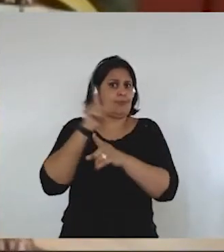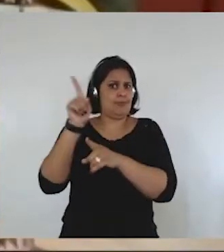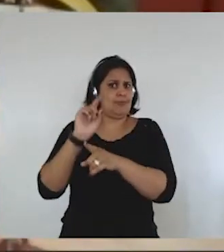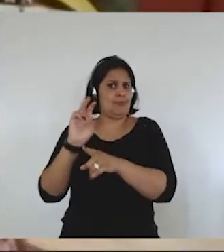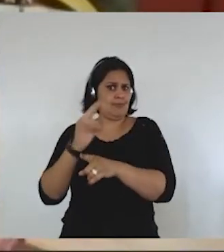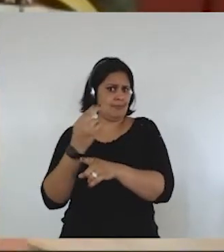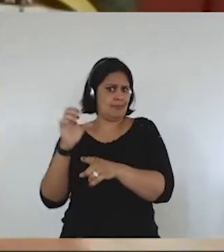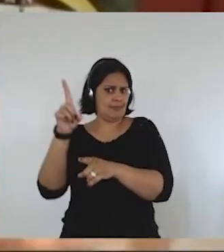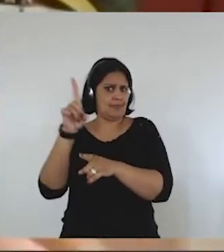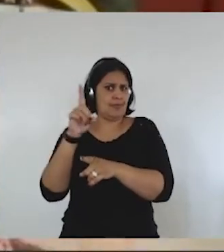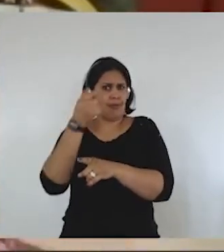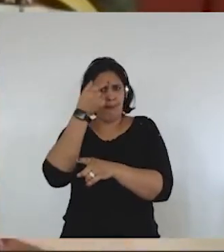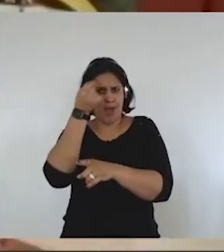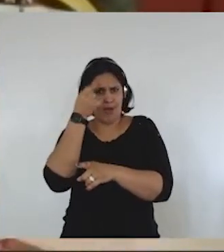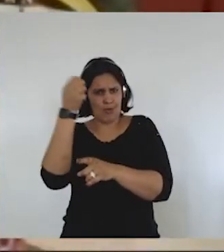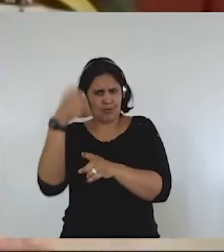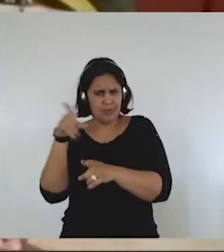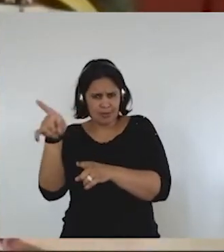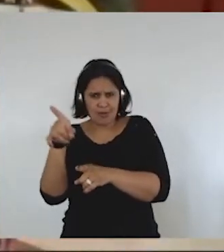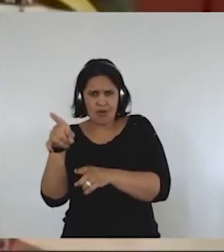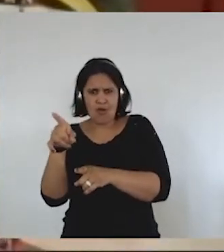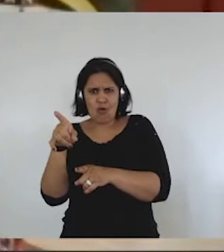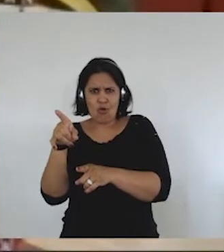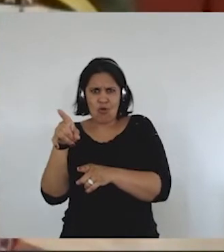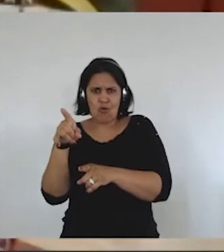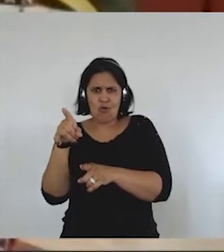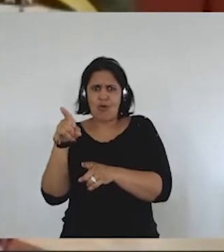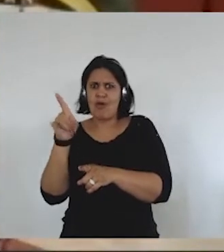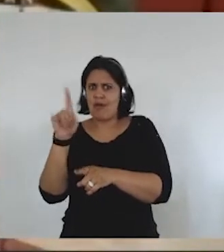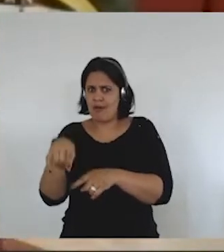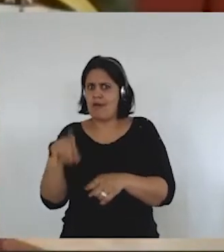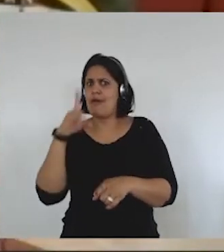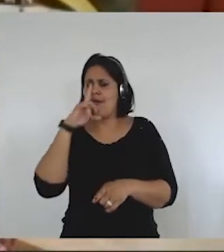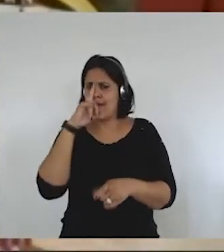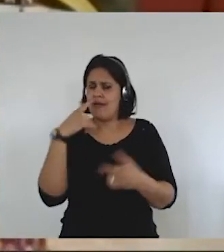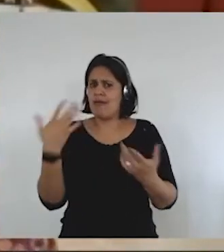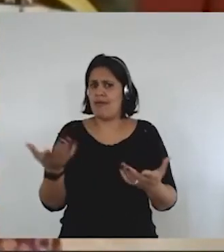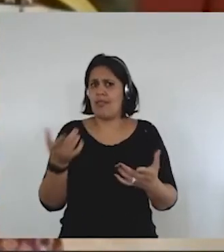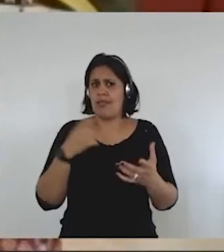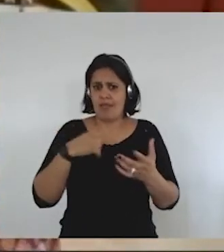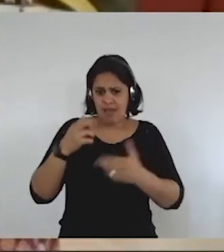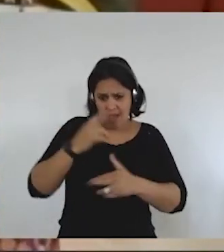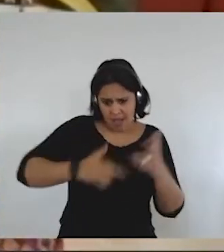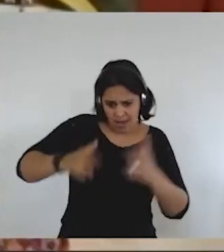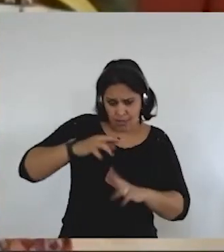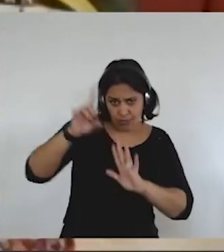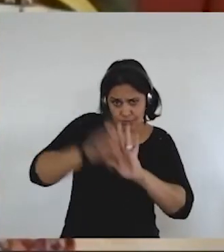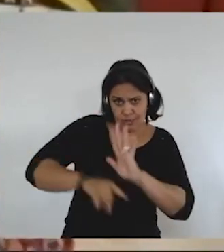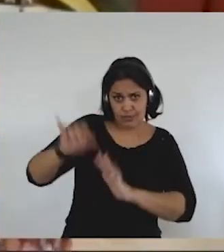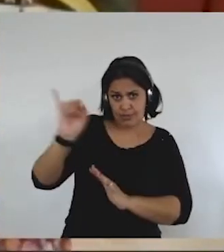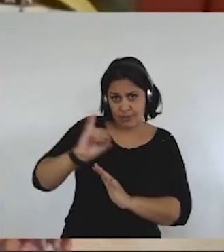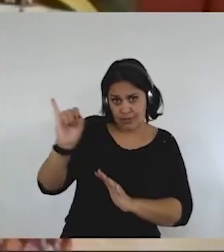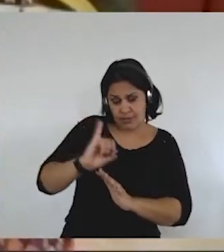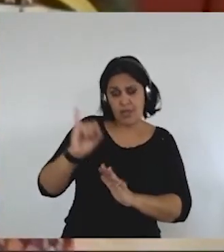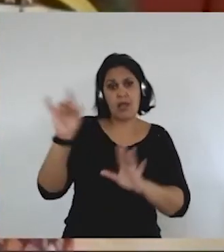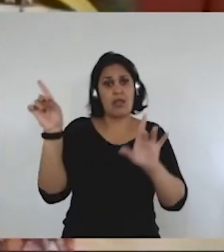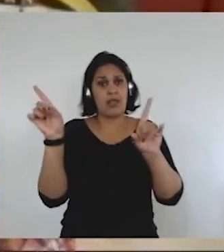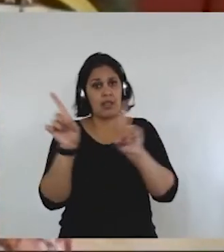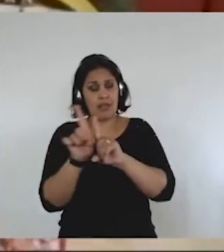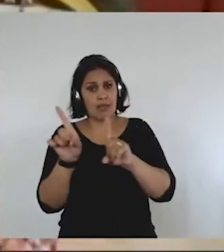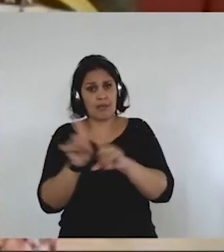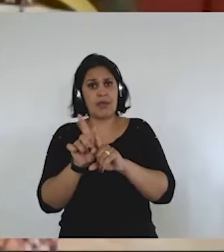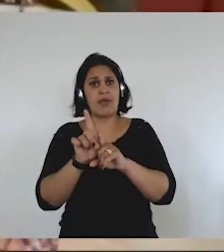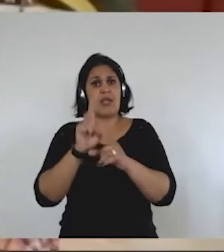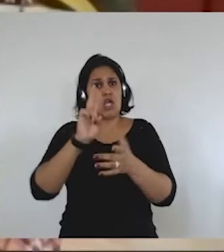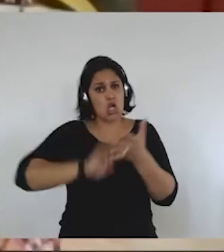Barroso também, que colocou em xeque não só a relação entre o direito internacional, né, a Convenção de